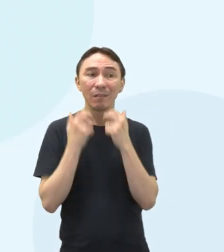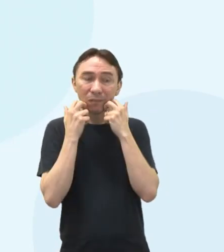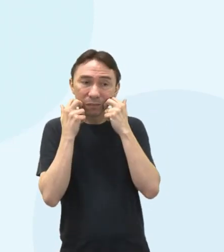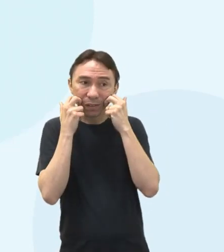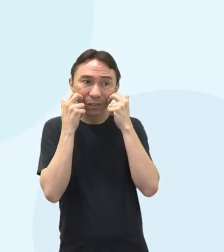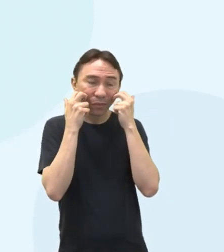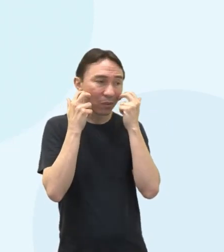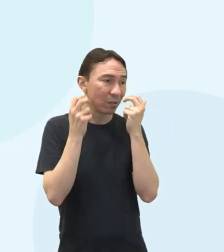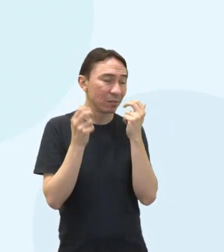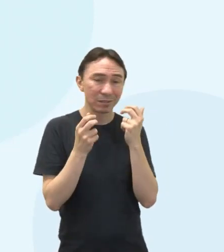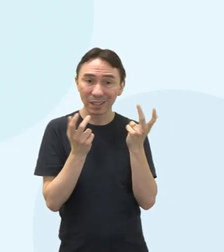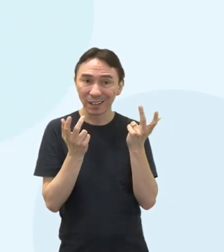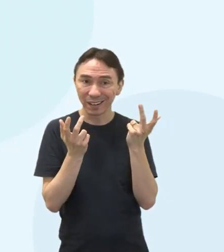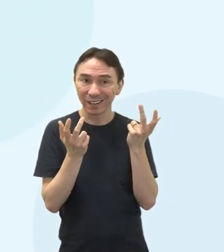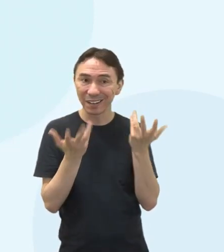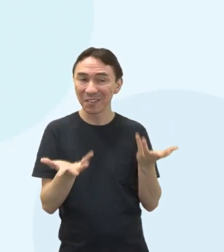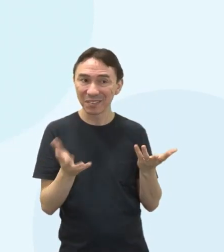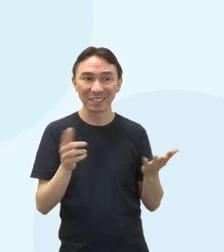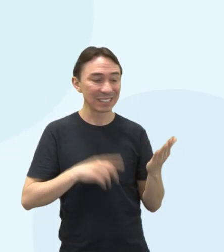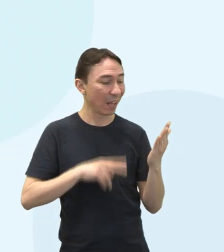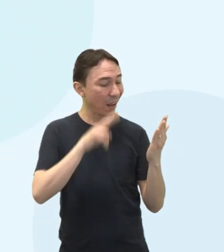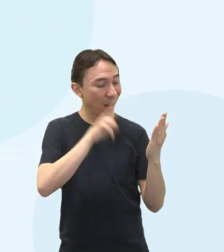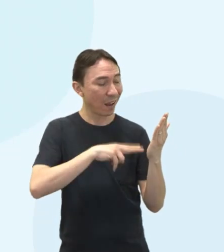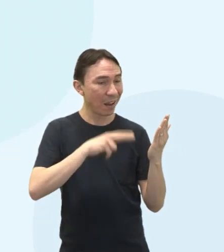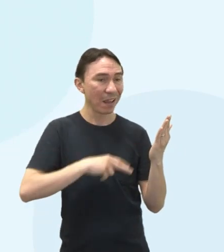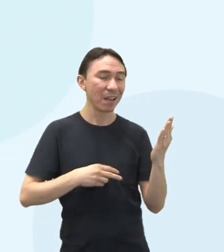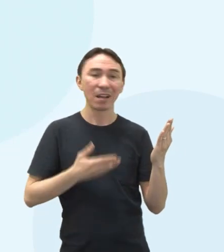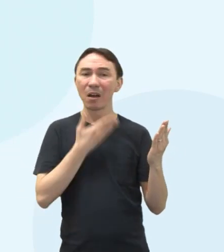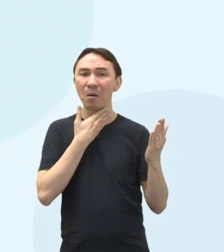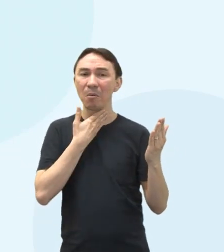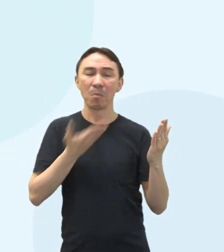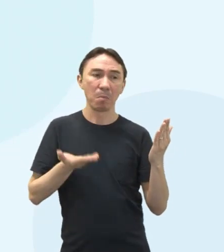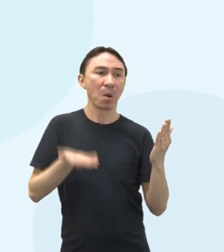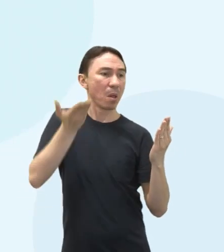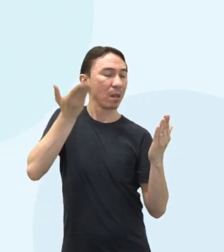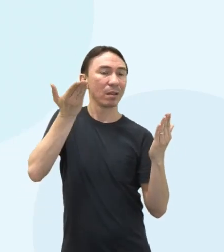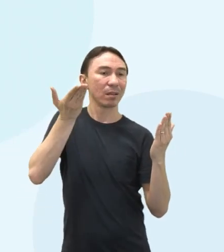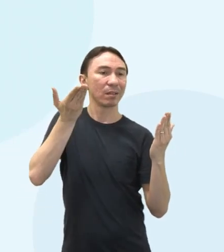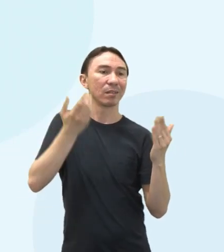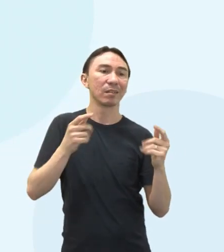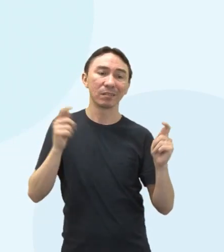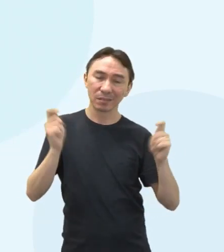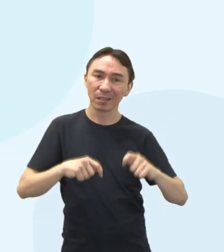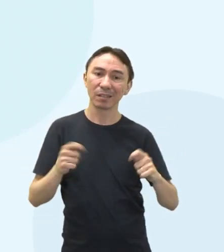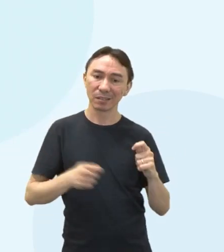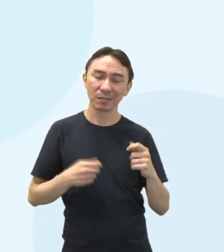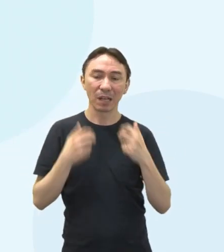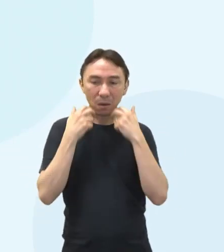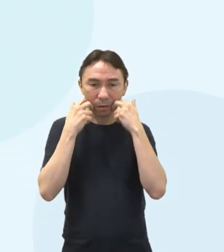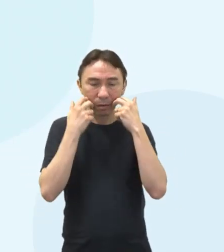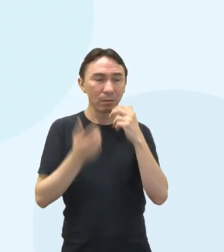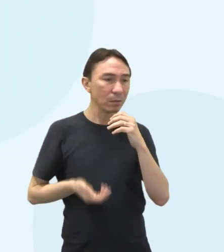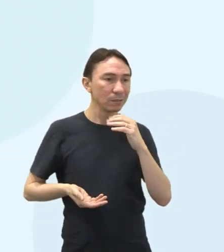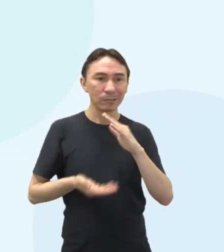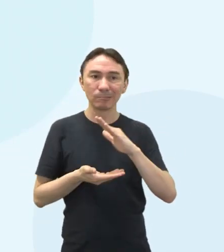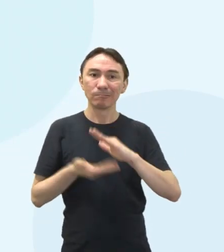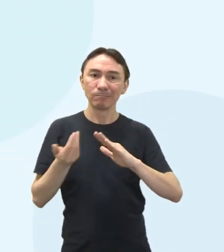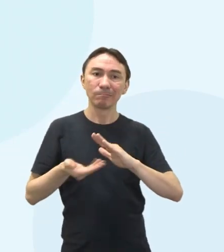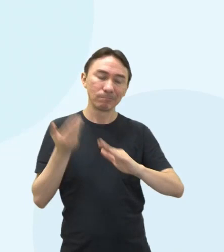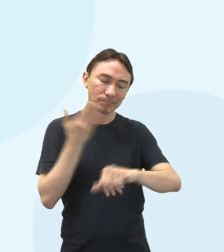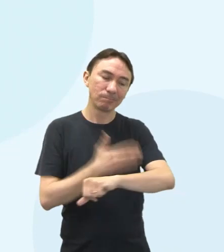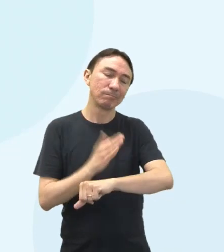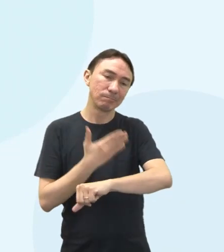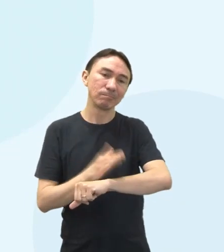essa prática da leitura e perder essa inibição né levando em conta também que é o momento